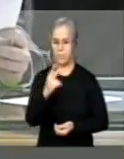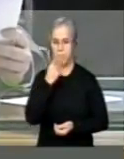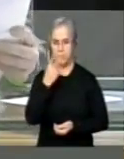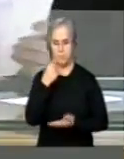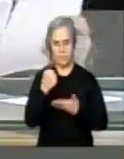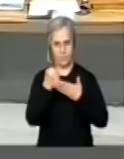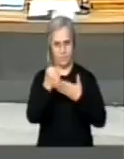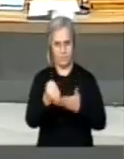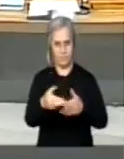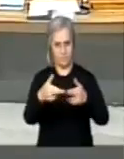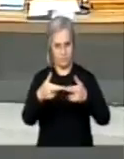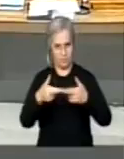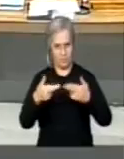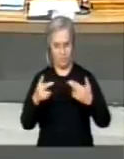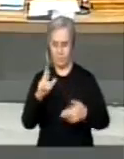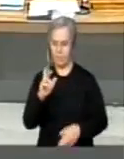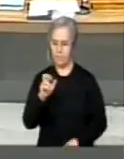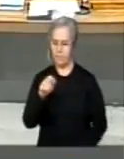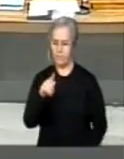do requerimento. Com o seu